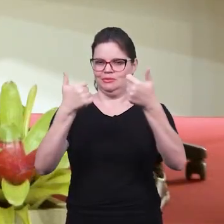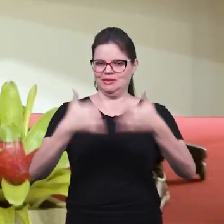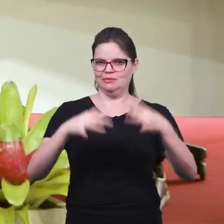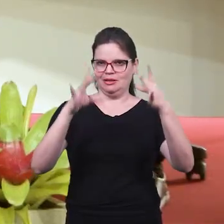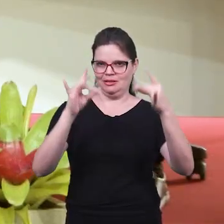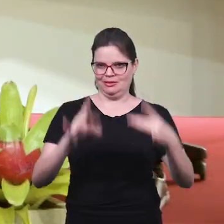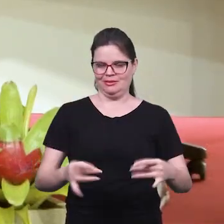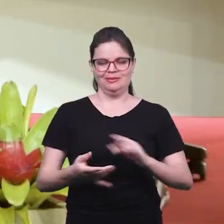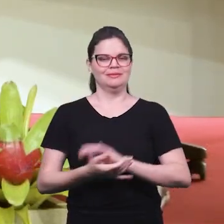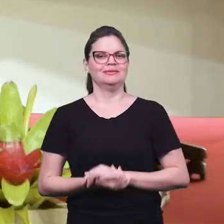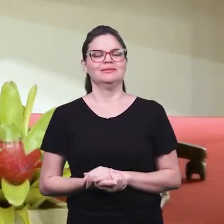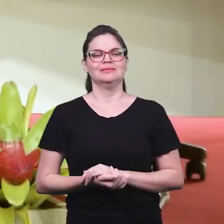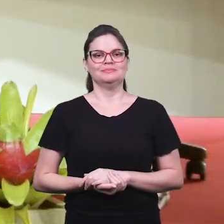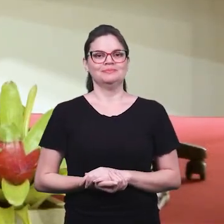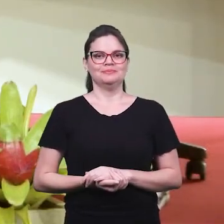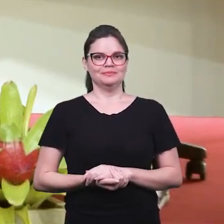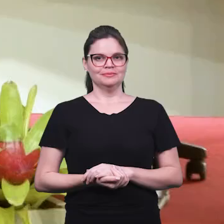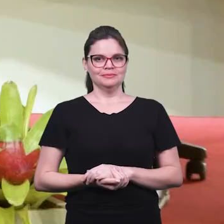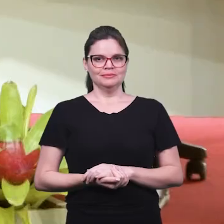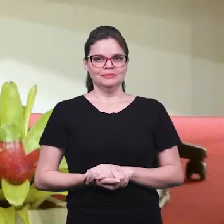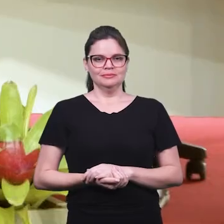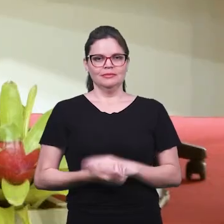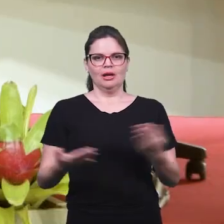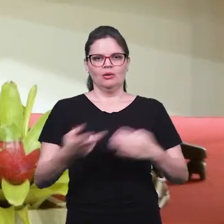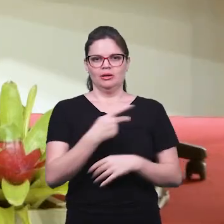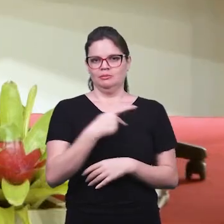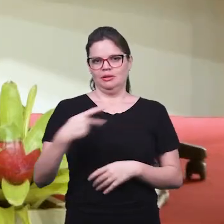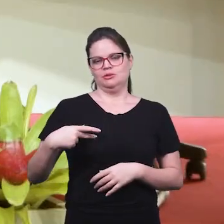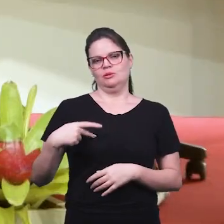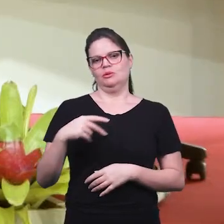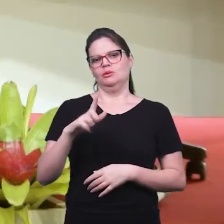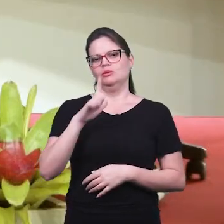Chegando nesse ponto, pastor Luiz Eugênio